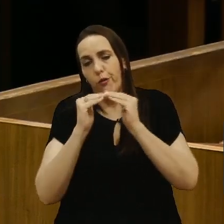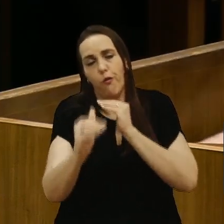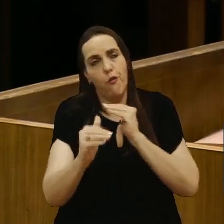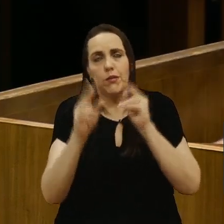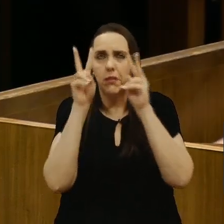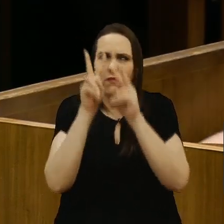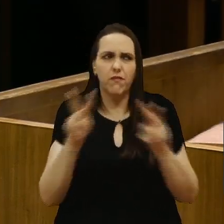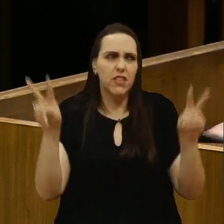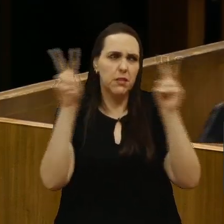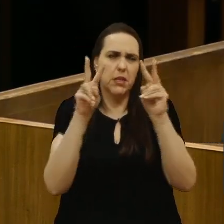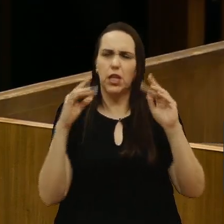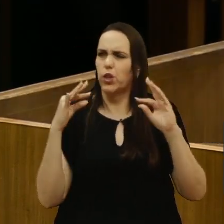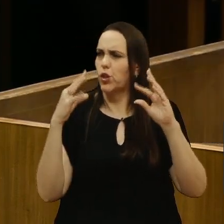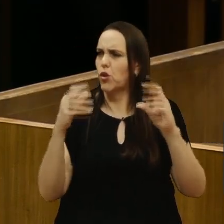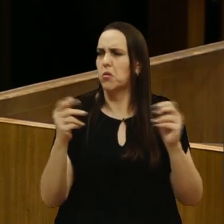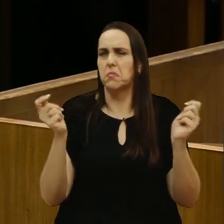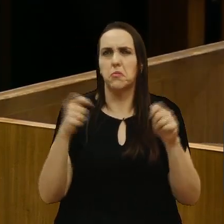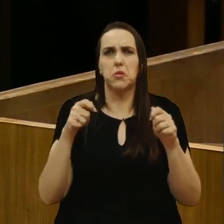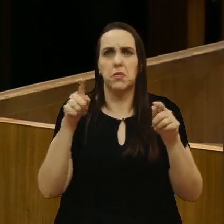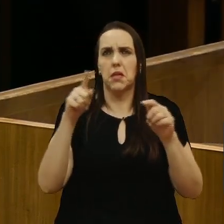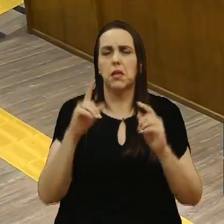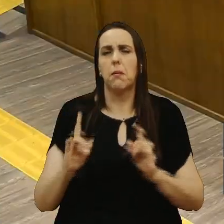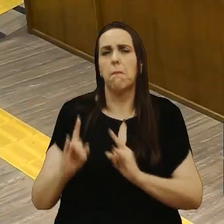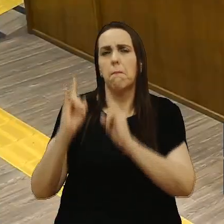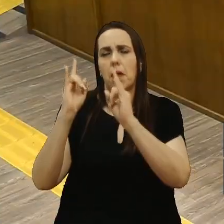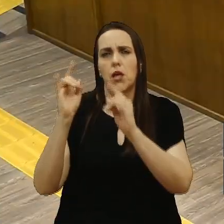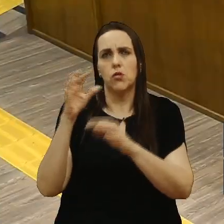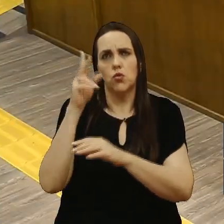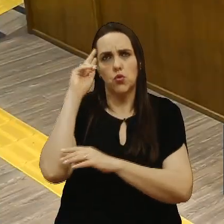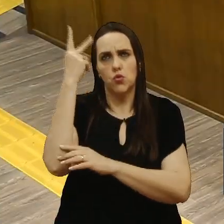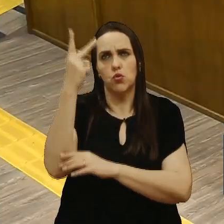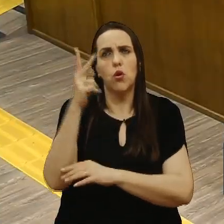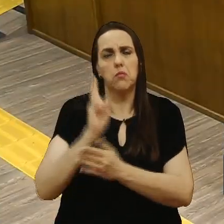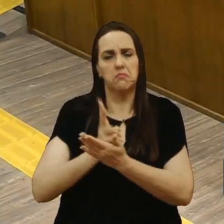mundo prestigiar e conservar dos prédios históricos. Obrigado. Obrigado. Em declaração de líder.